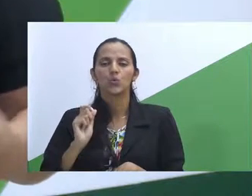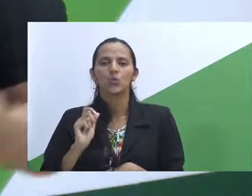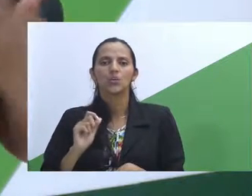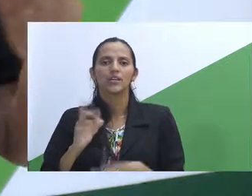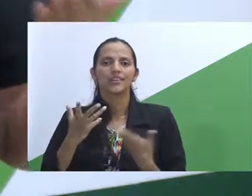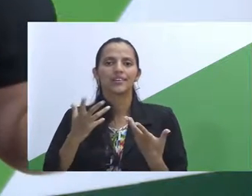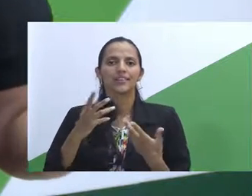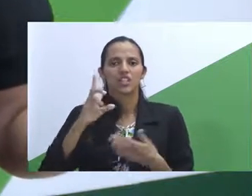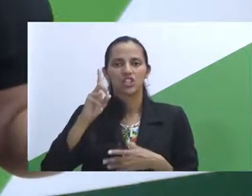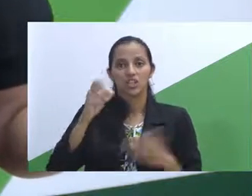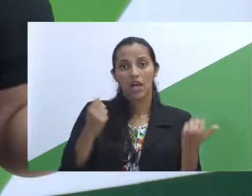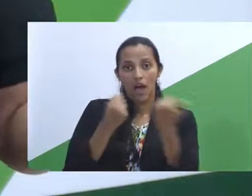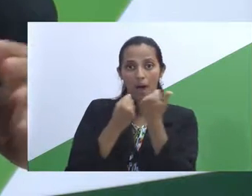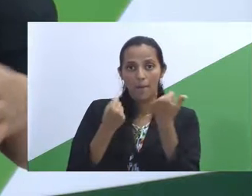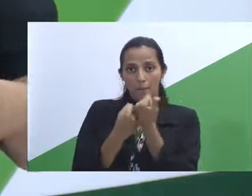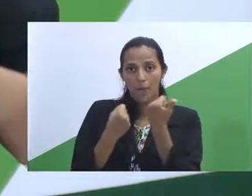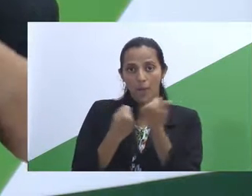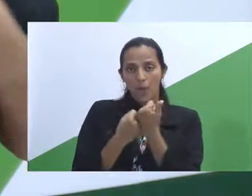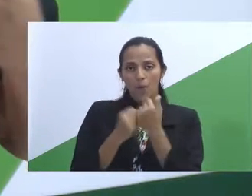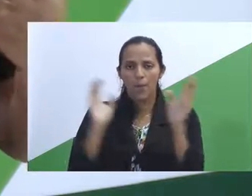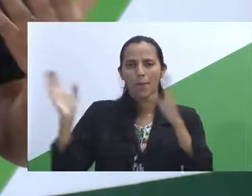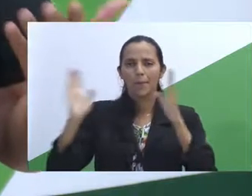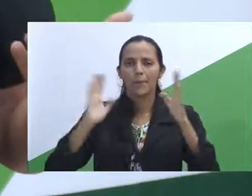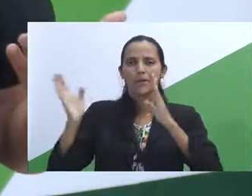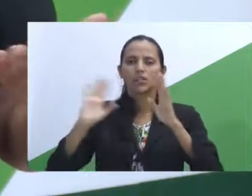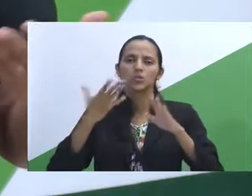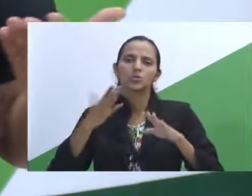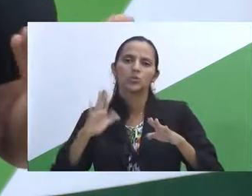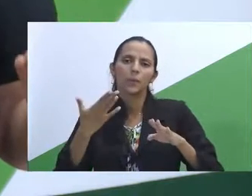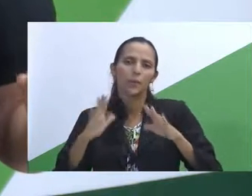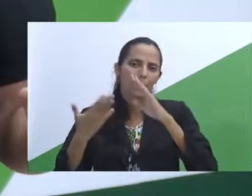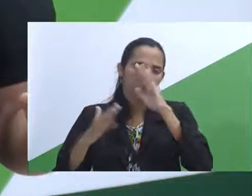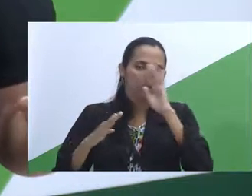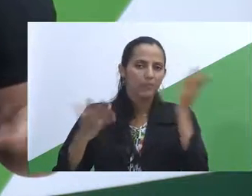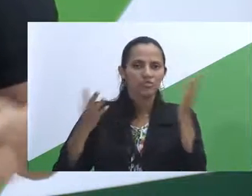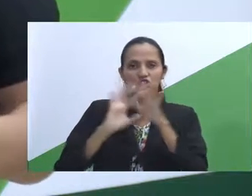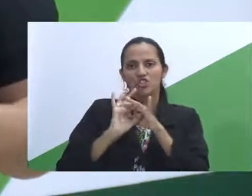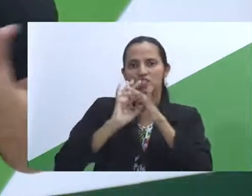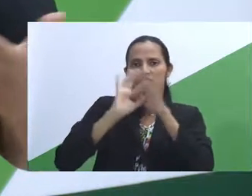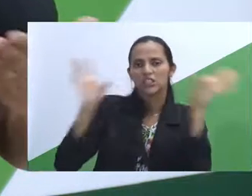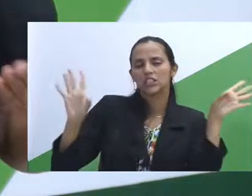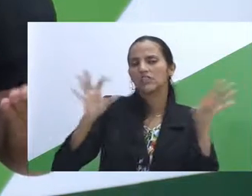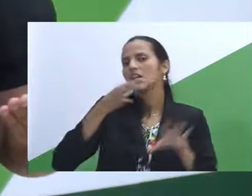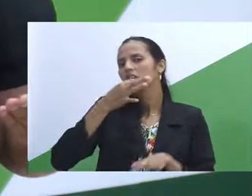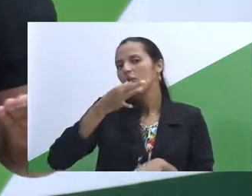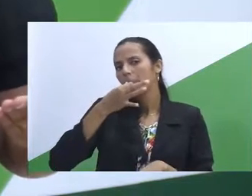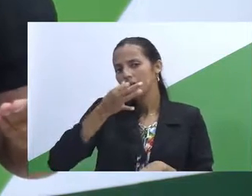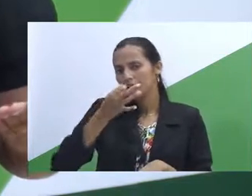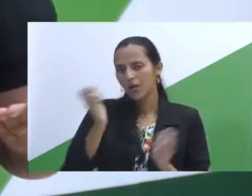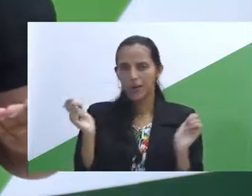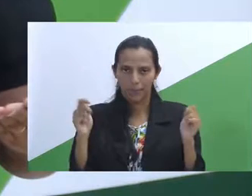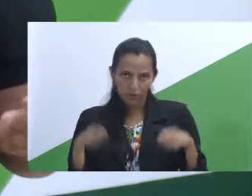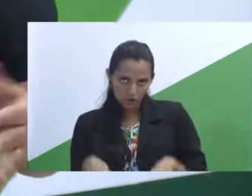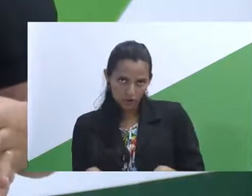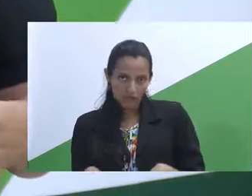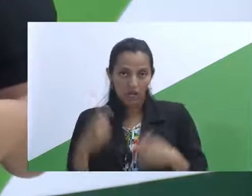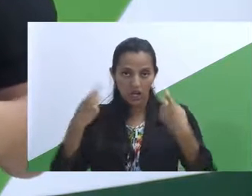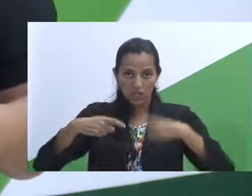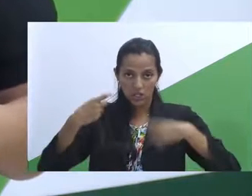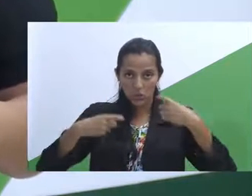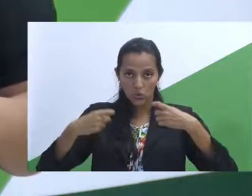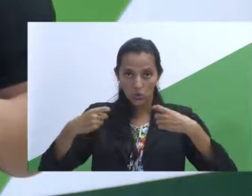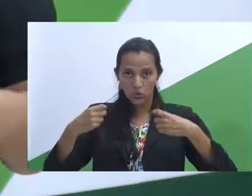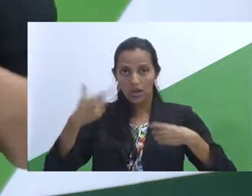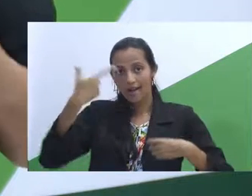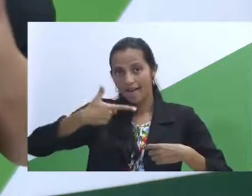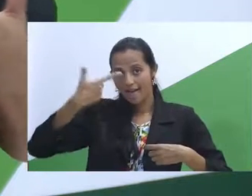ditatorial, que apoiou, então, aí, né, um período, na verdade, democrático, pós, então, aí, a Segunda Guerra Mundial, a gente vai